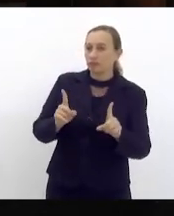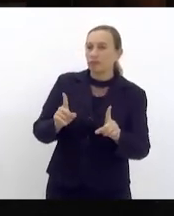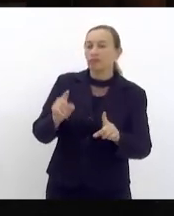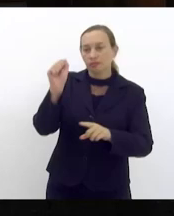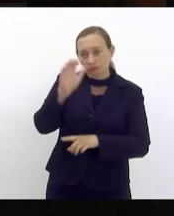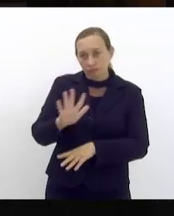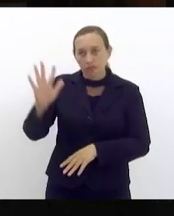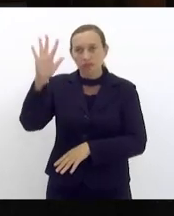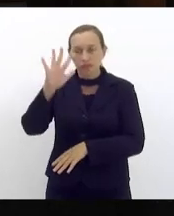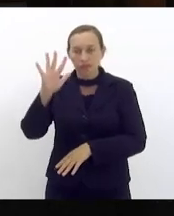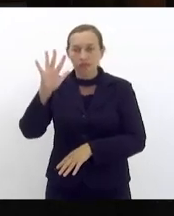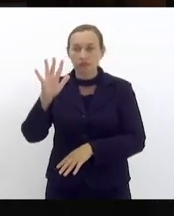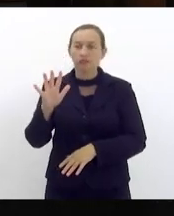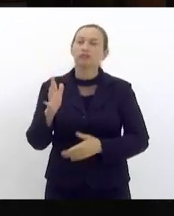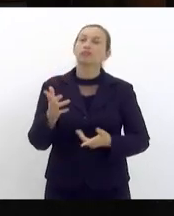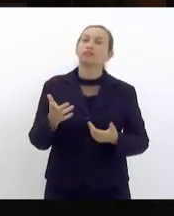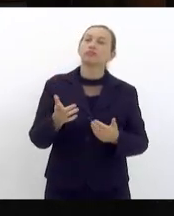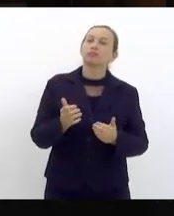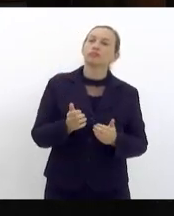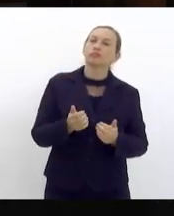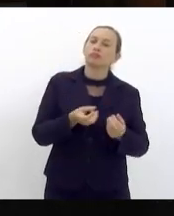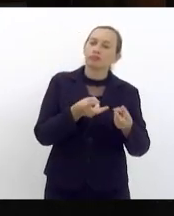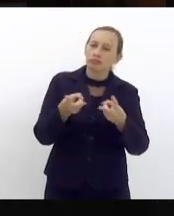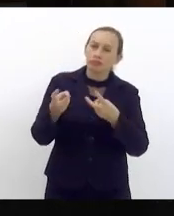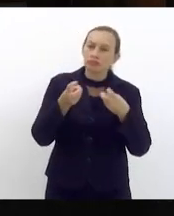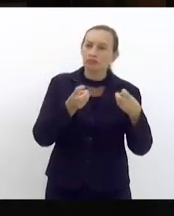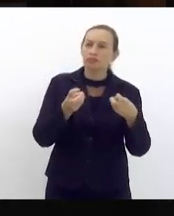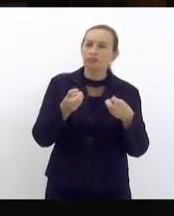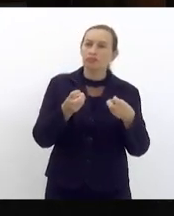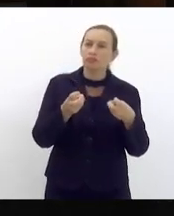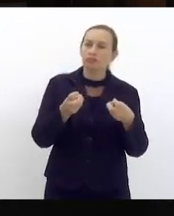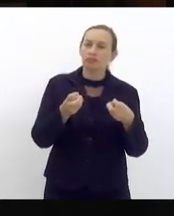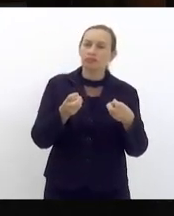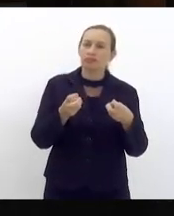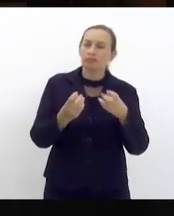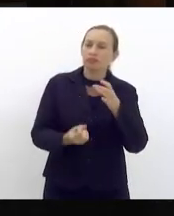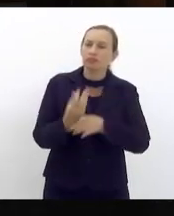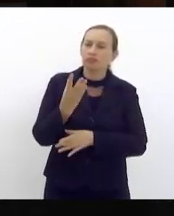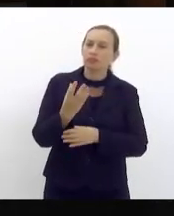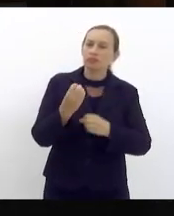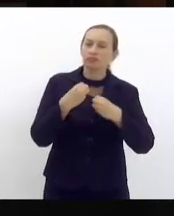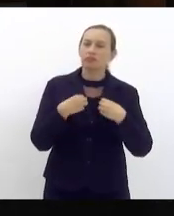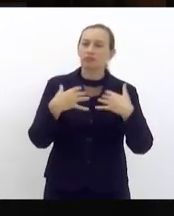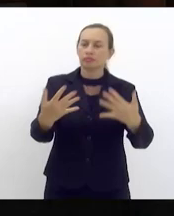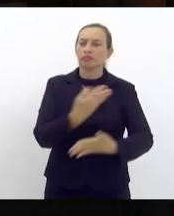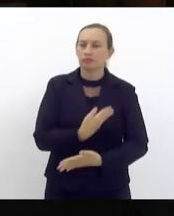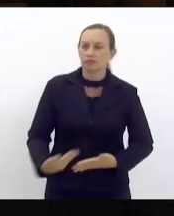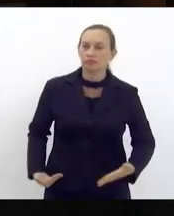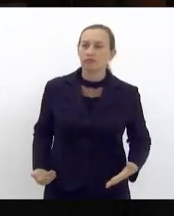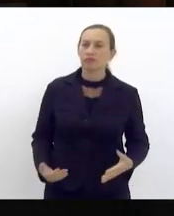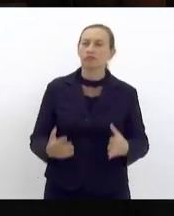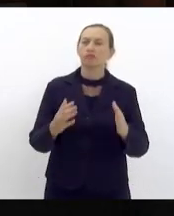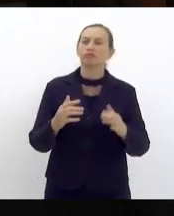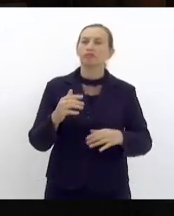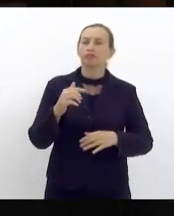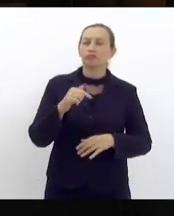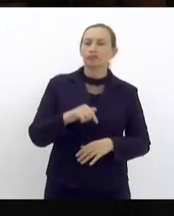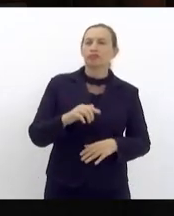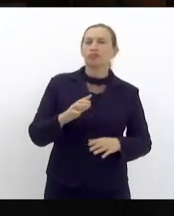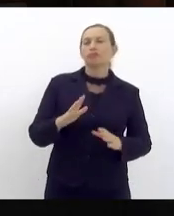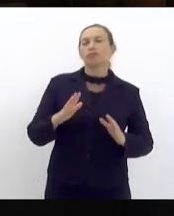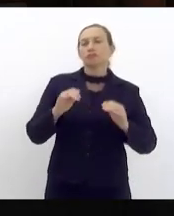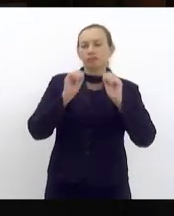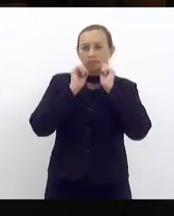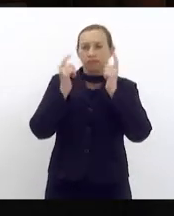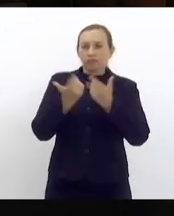nacionalmente e vem se debruçando em elementos para produzir uma audiência pública aqui na casa foi aprovada na